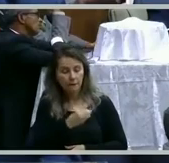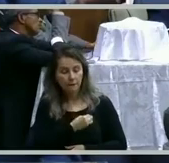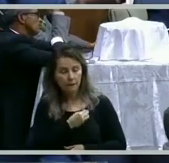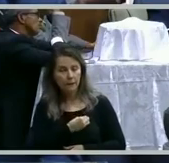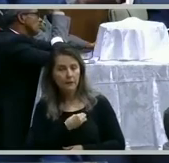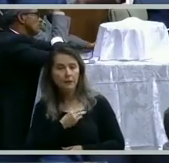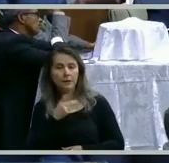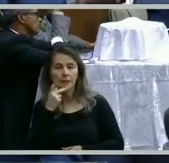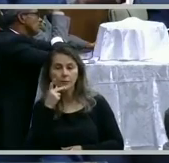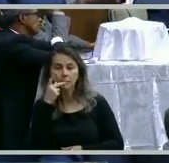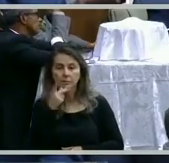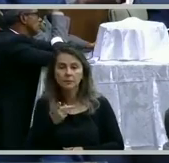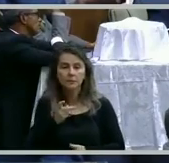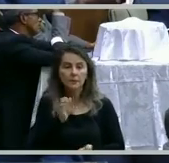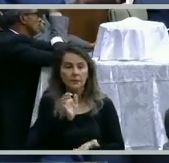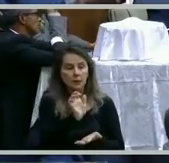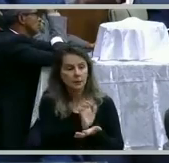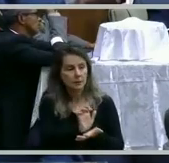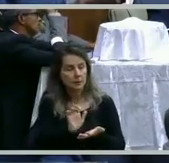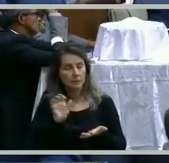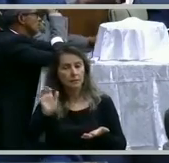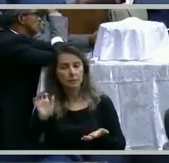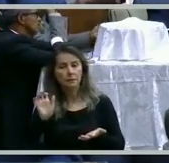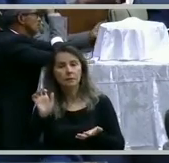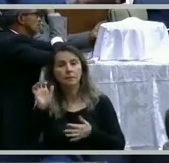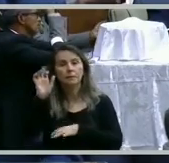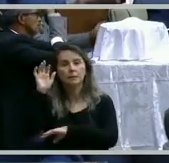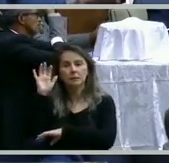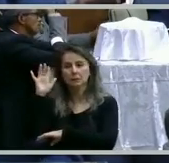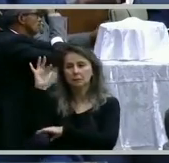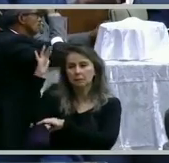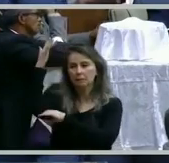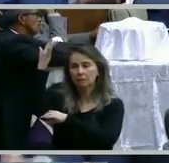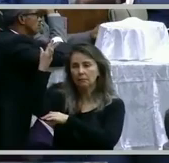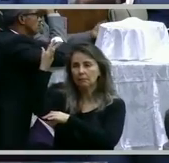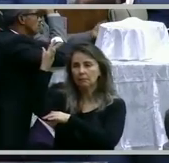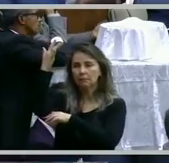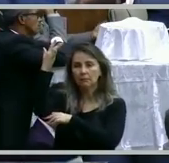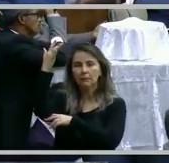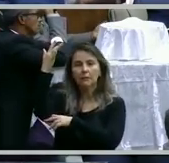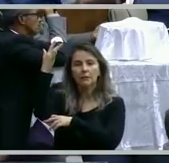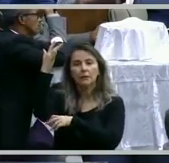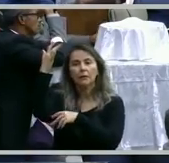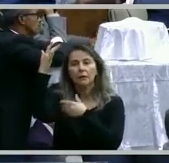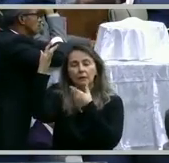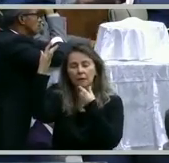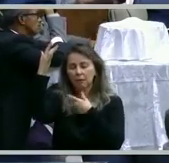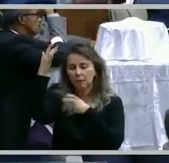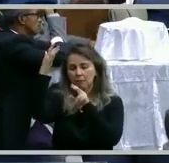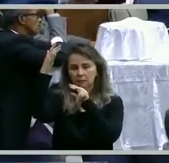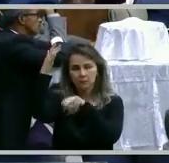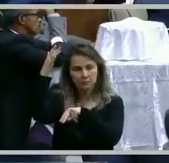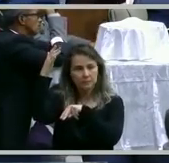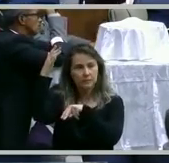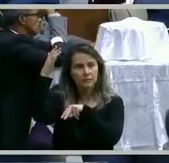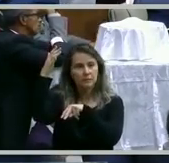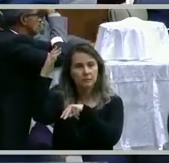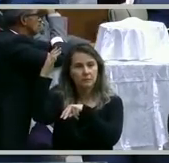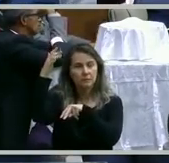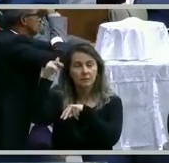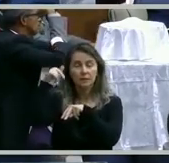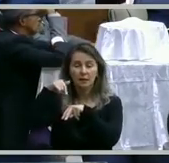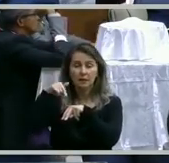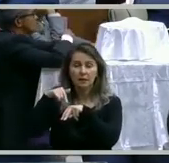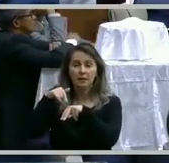deserto, debaixo de um pé de zimbro, que é um arbusto que chega a mais ou menos uns 8, 9 metros de altura, ele se fica